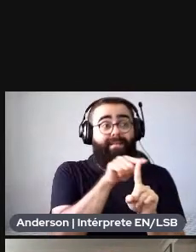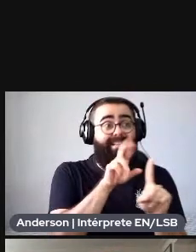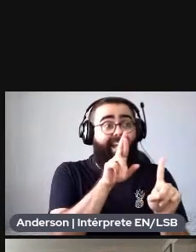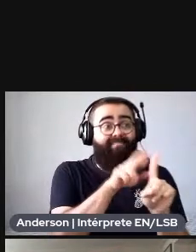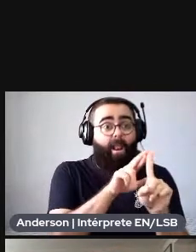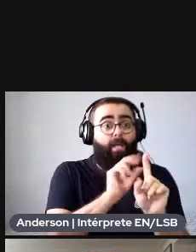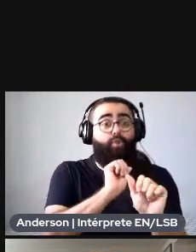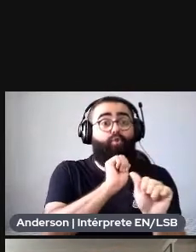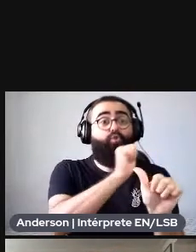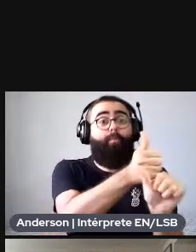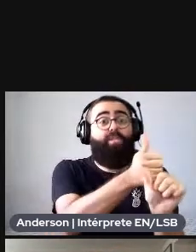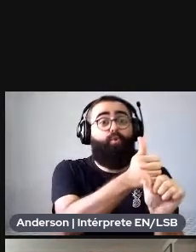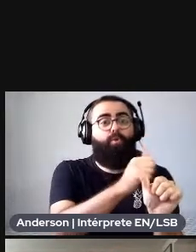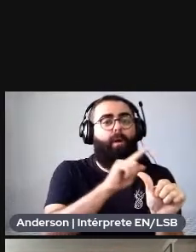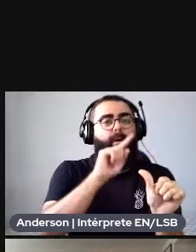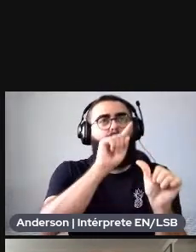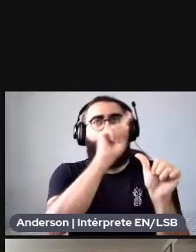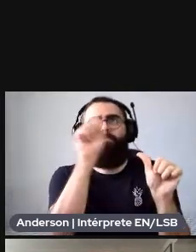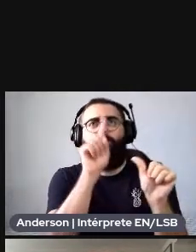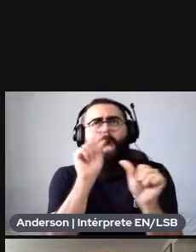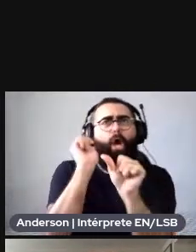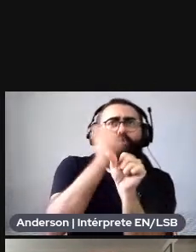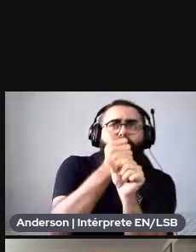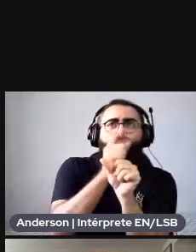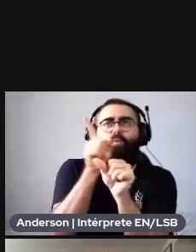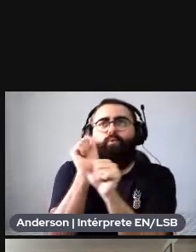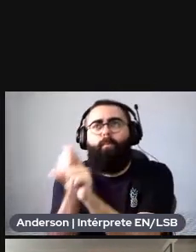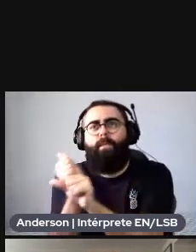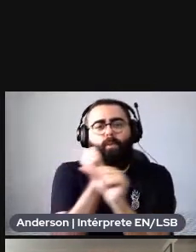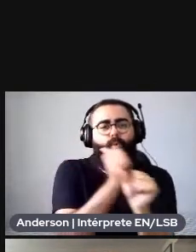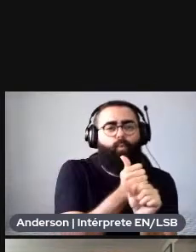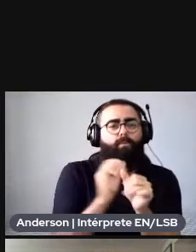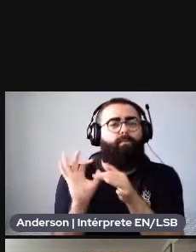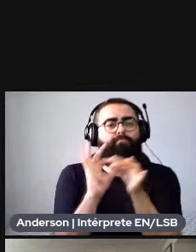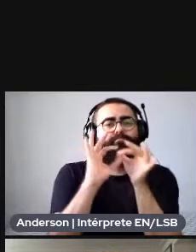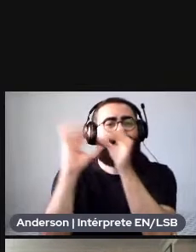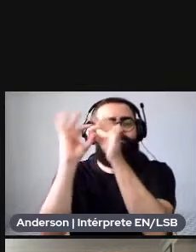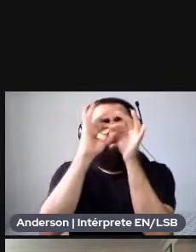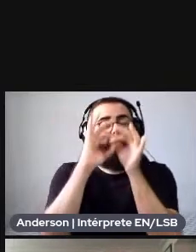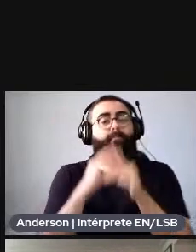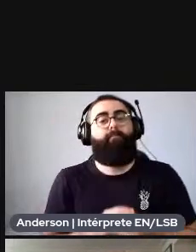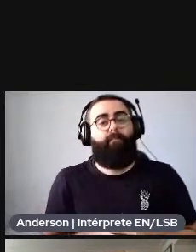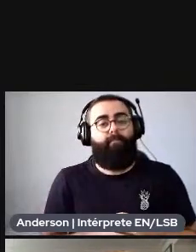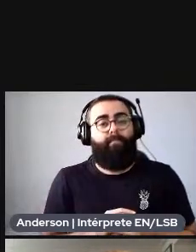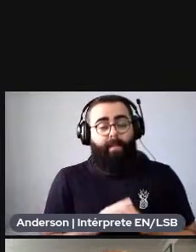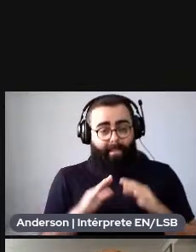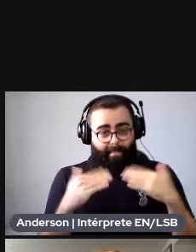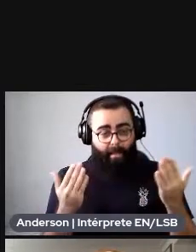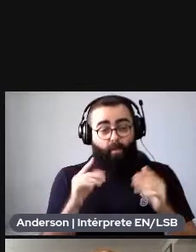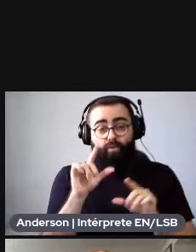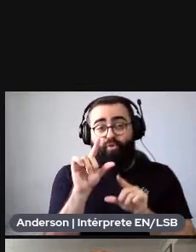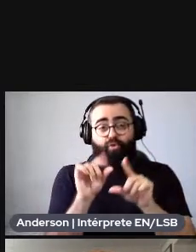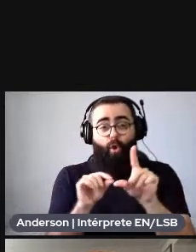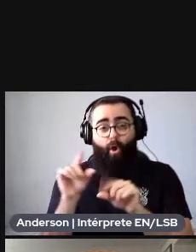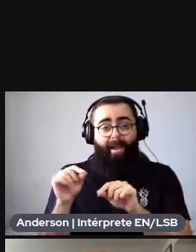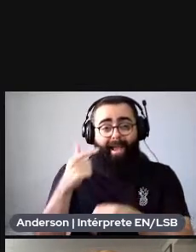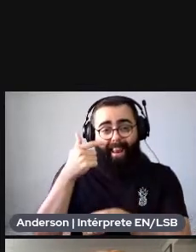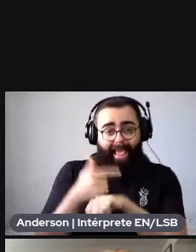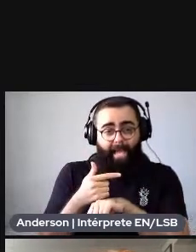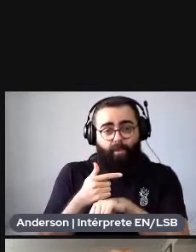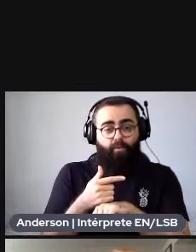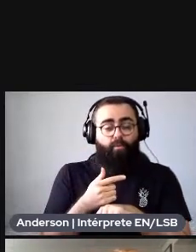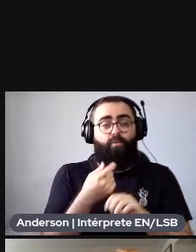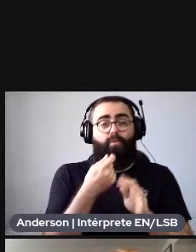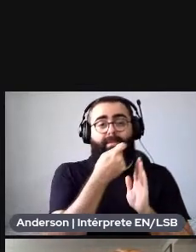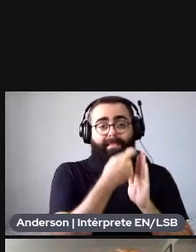aspectos e pegando em cada um dos lexemas que poderemos considerar fundamentais para cada um dos 4 textos. No